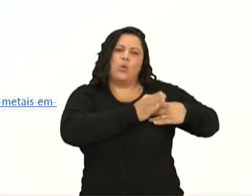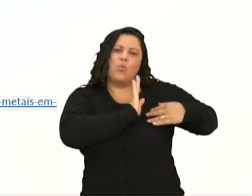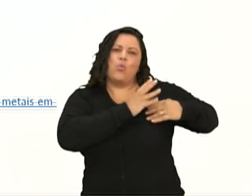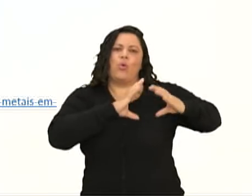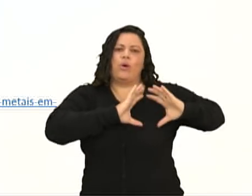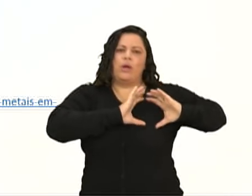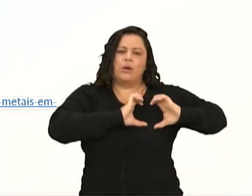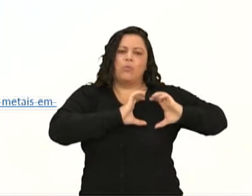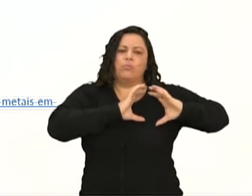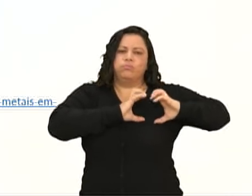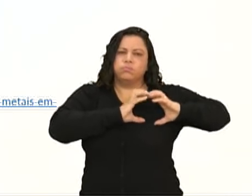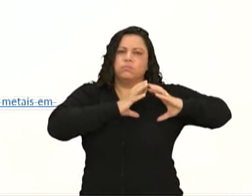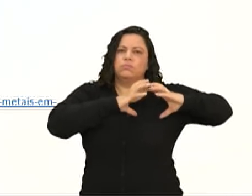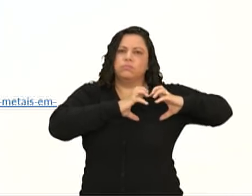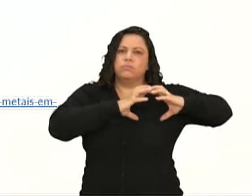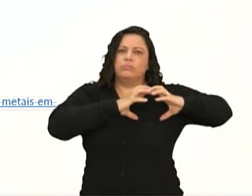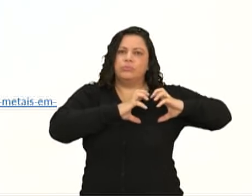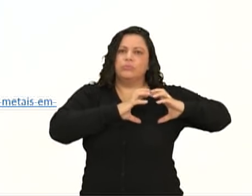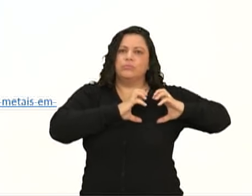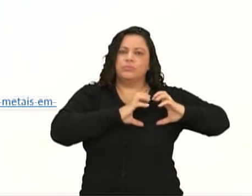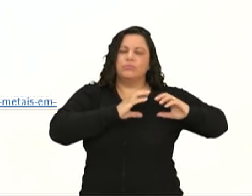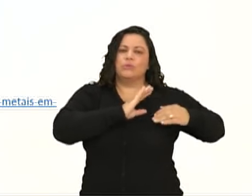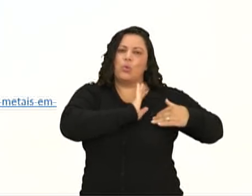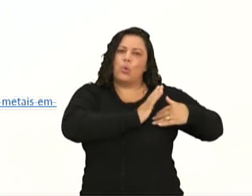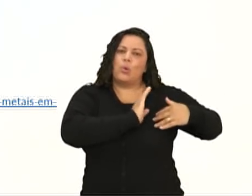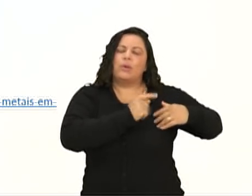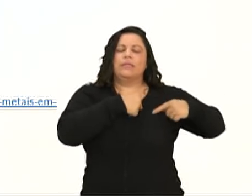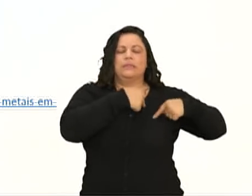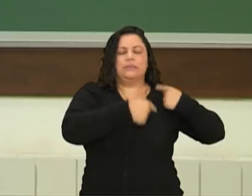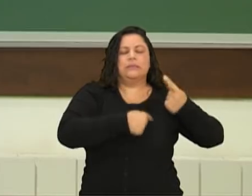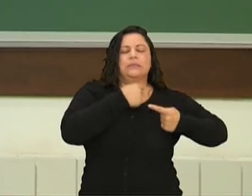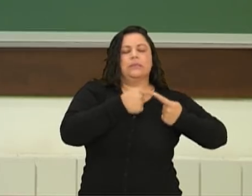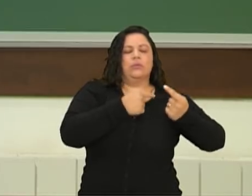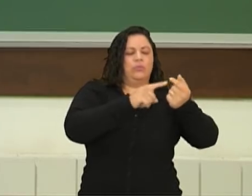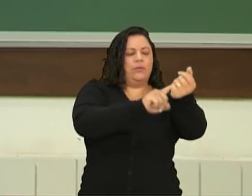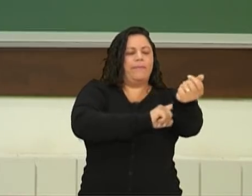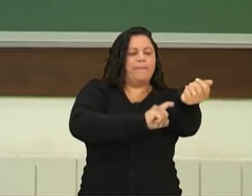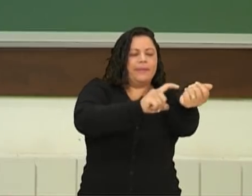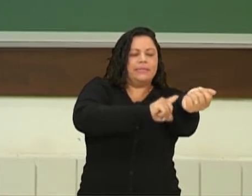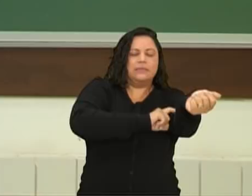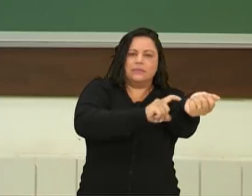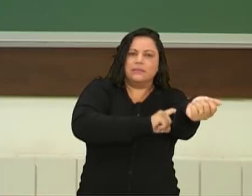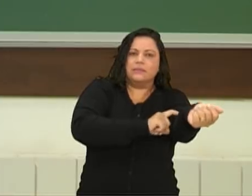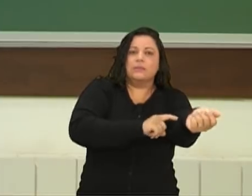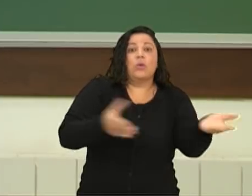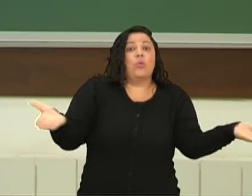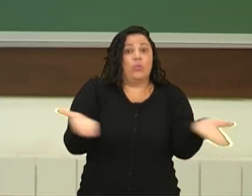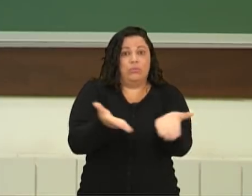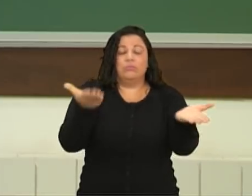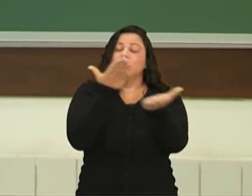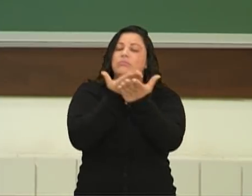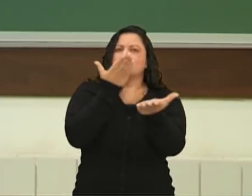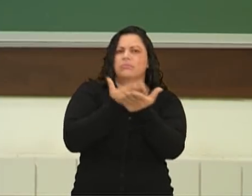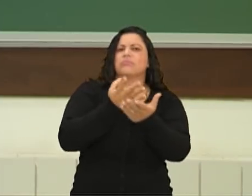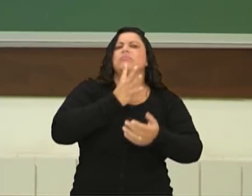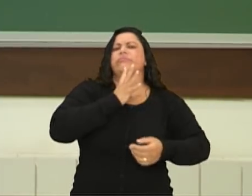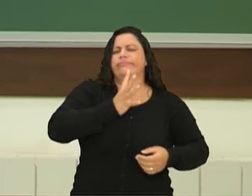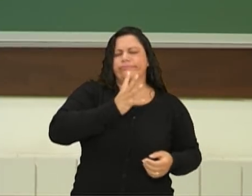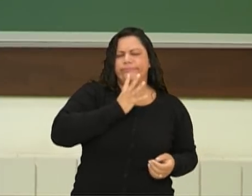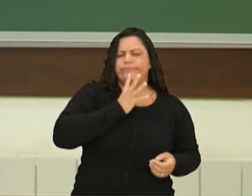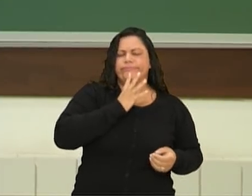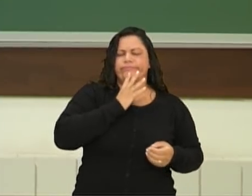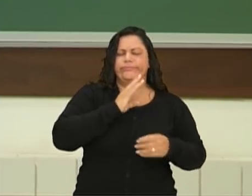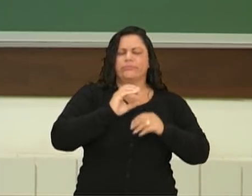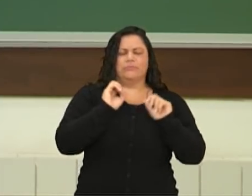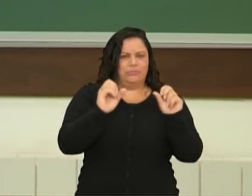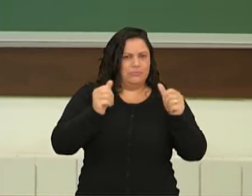vasos sanguíneos e pelo sangue. Então, na aula de hoje, a gente vai conhecer sobre os componentes que estão no nosso sangue. Vamos